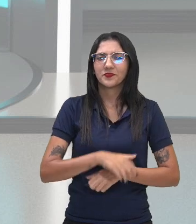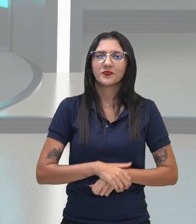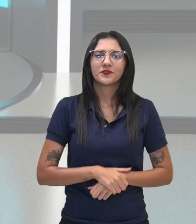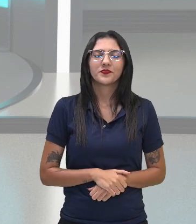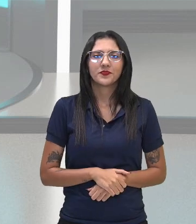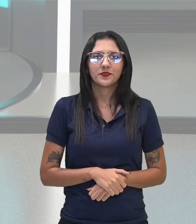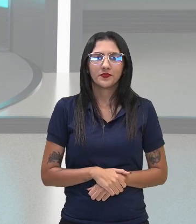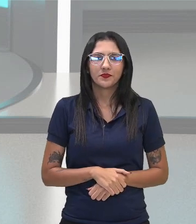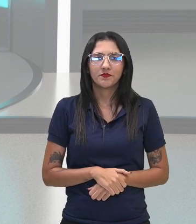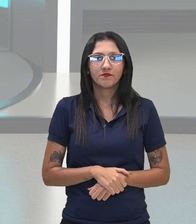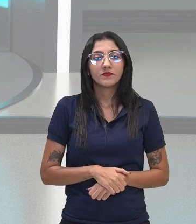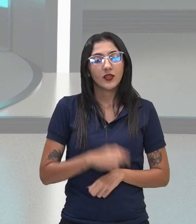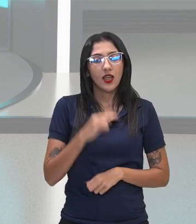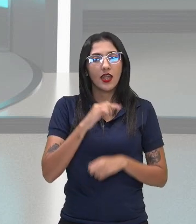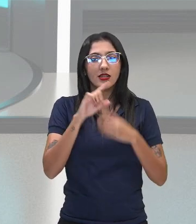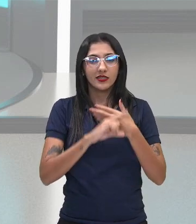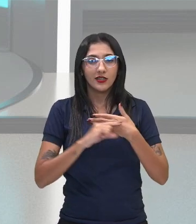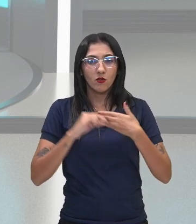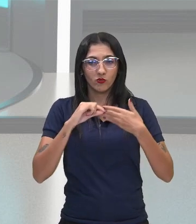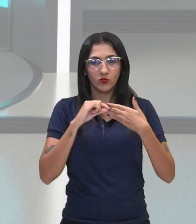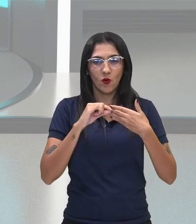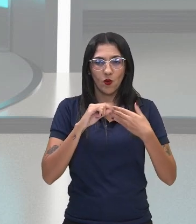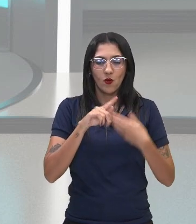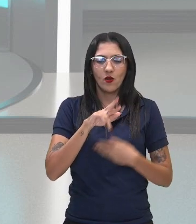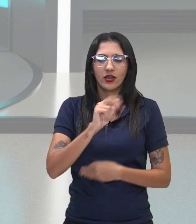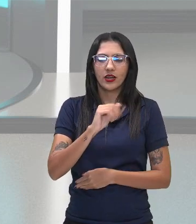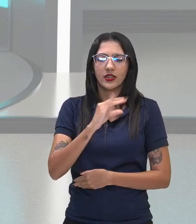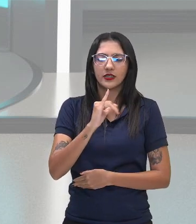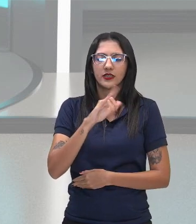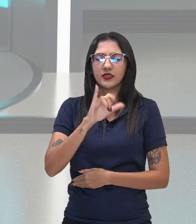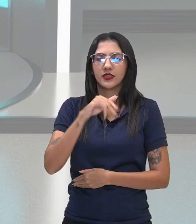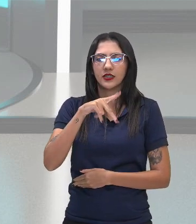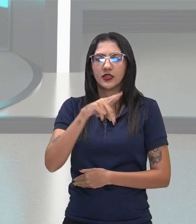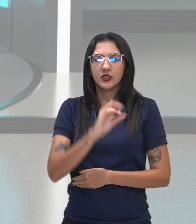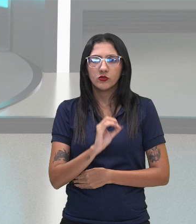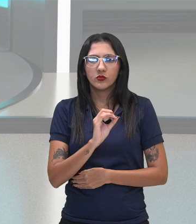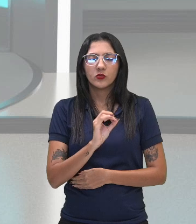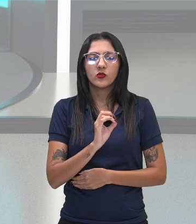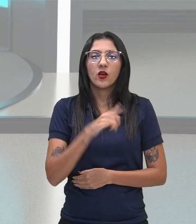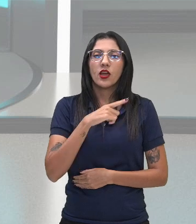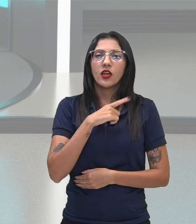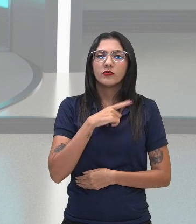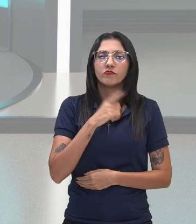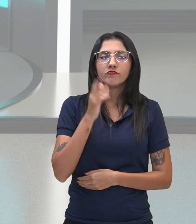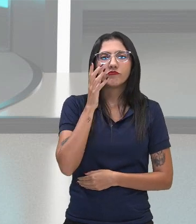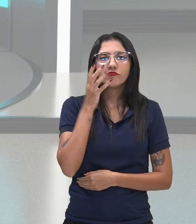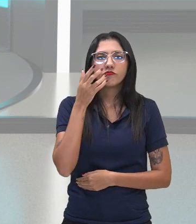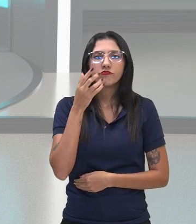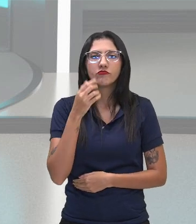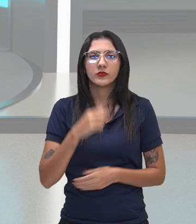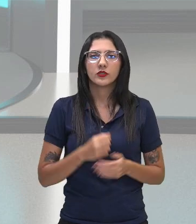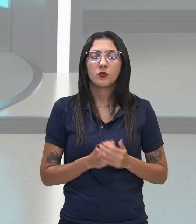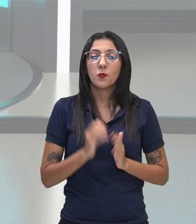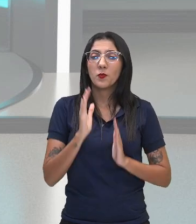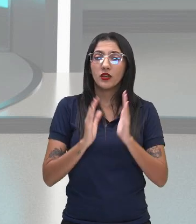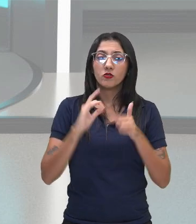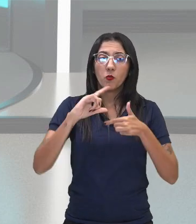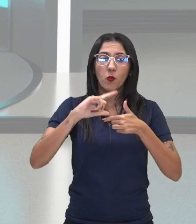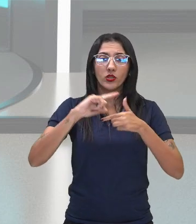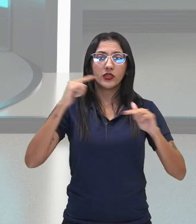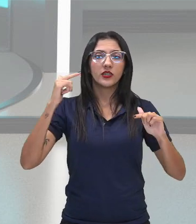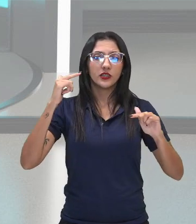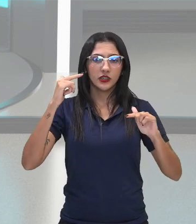esse Graciliano Ramos, ele participou do período do modernismo da